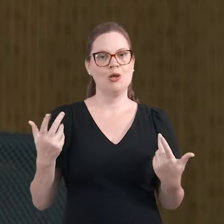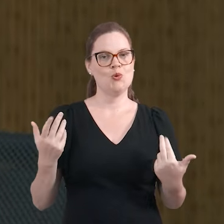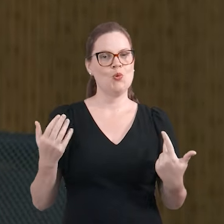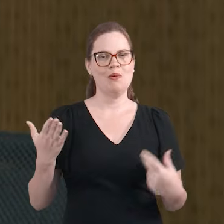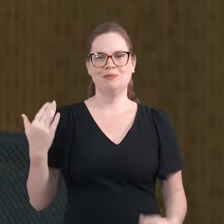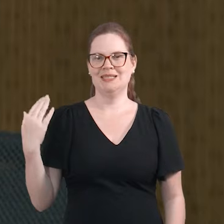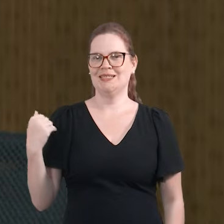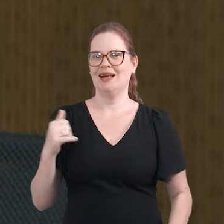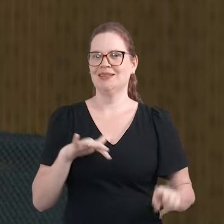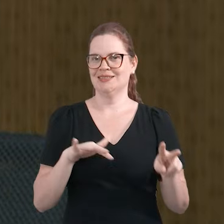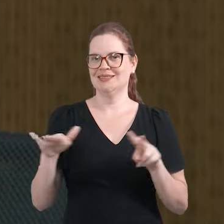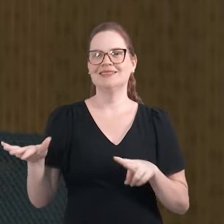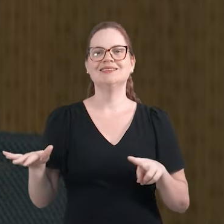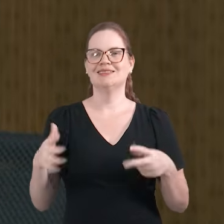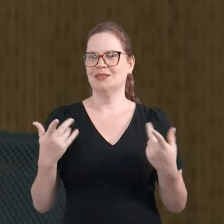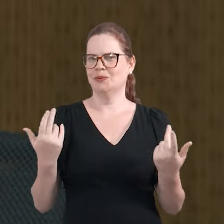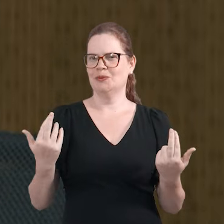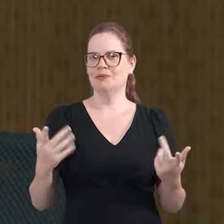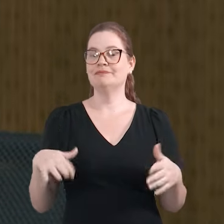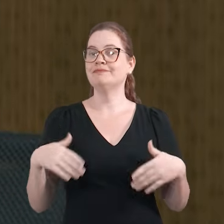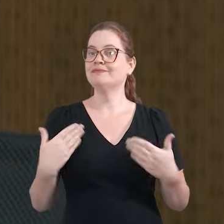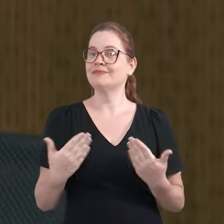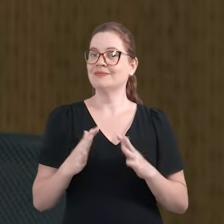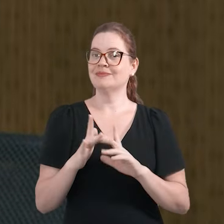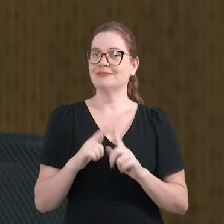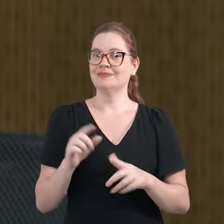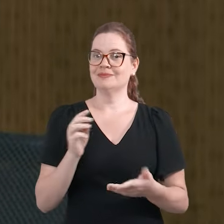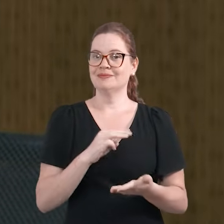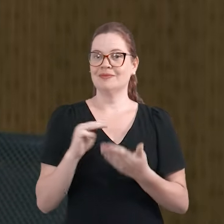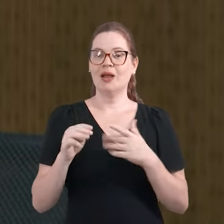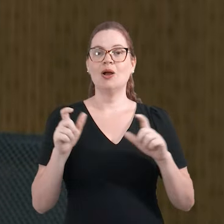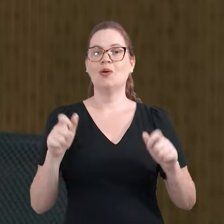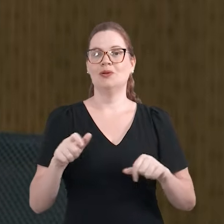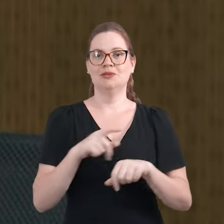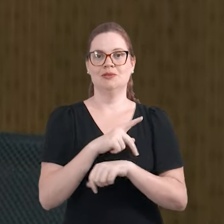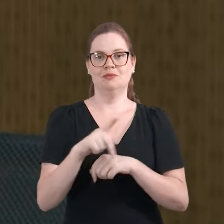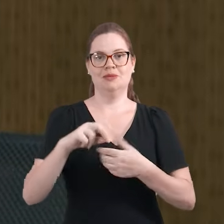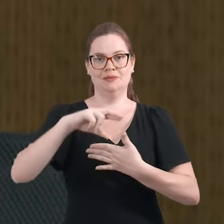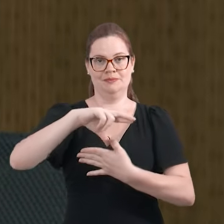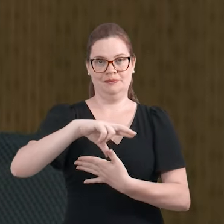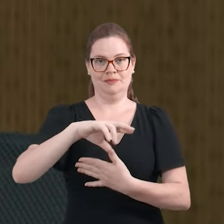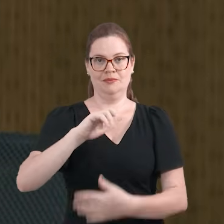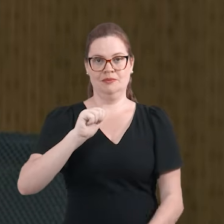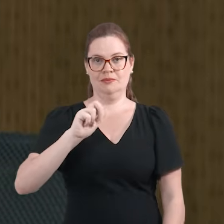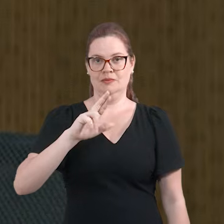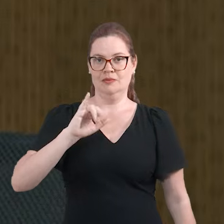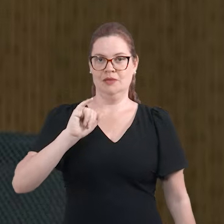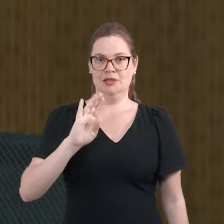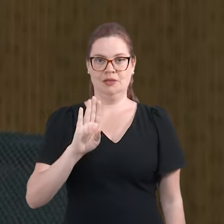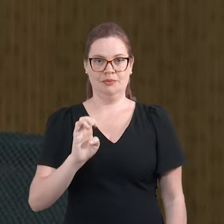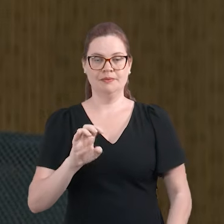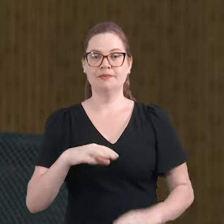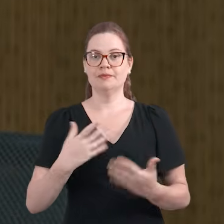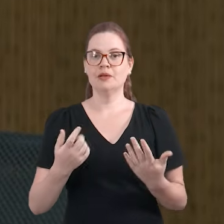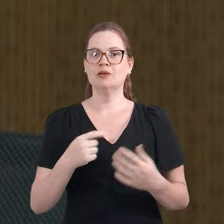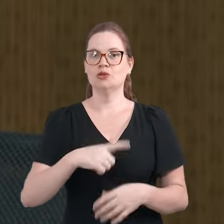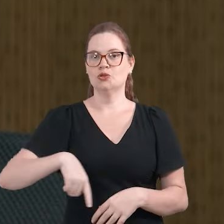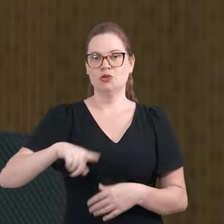com o mesmo tema da semana passada, a obra no Caribe. Isso. Nós vamos continuar, como o pastor Josias já